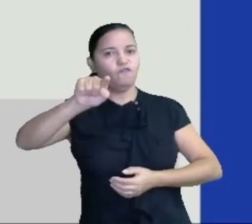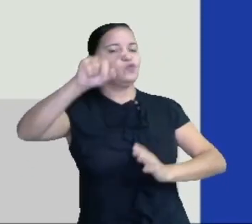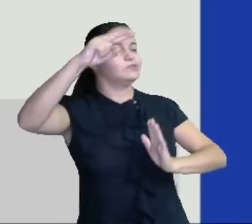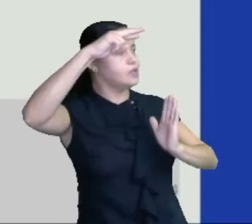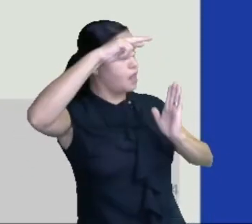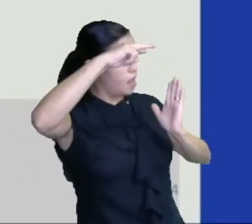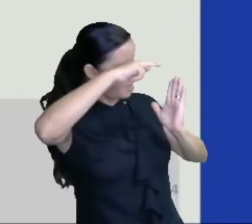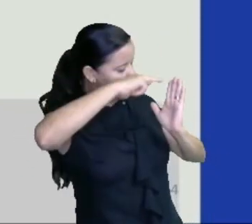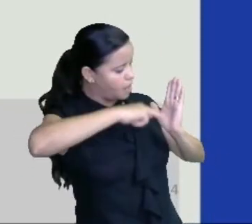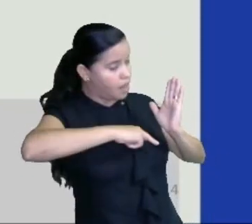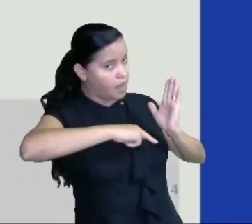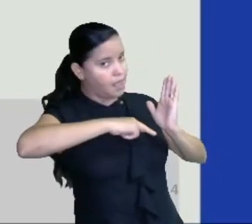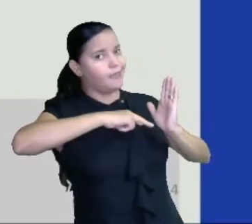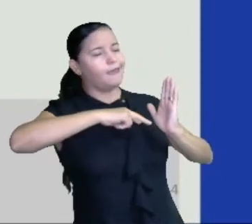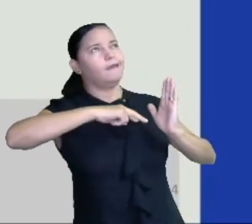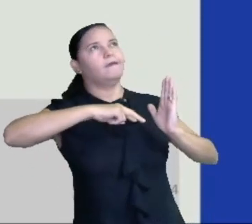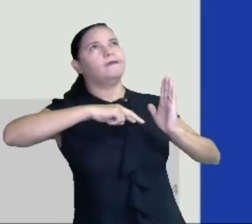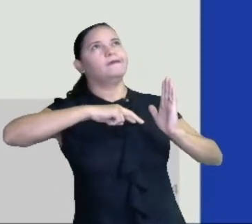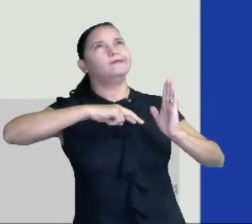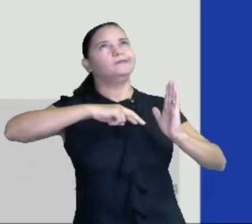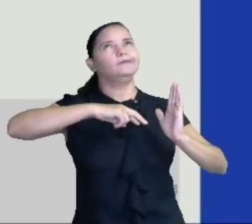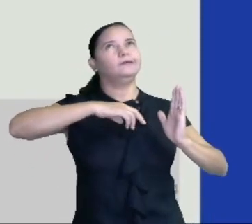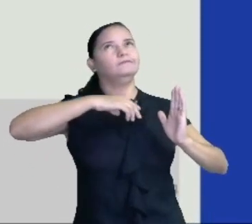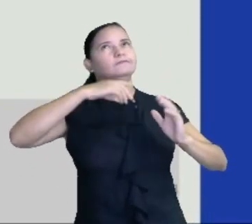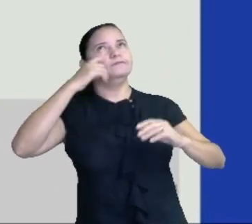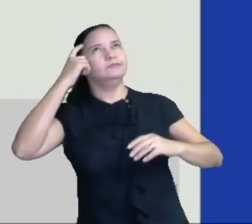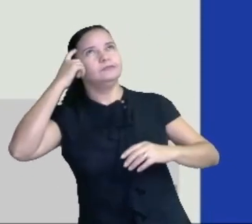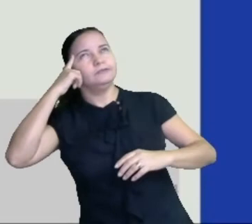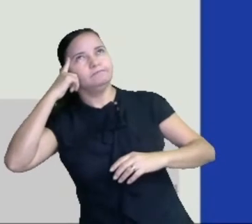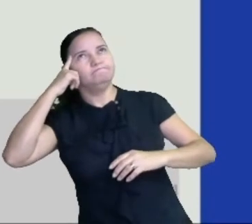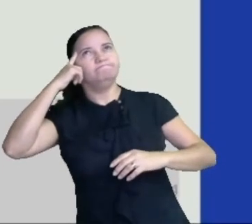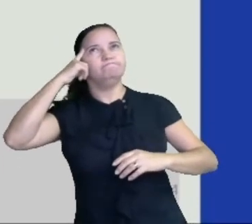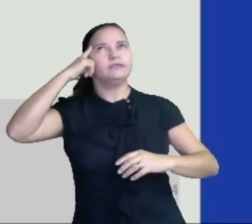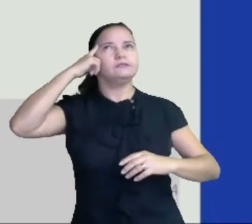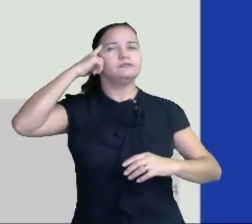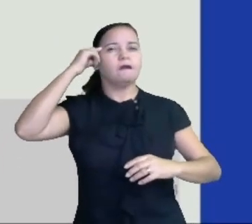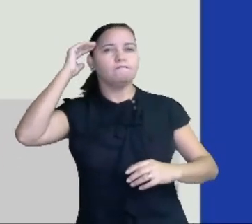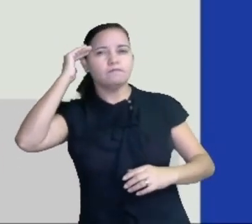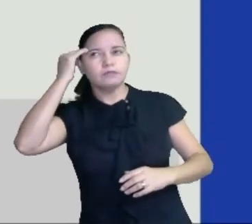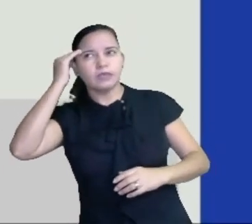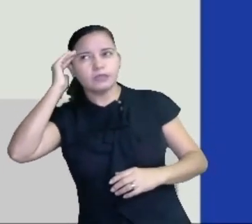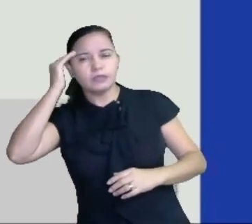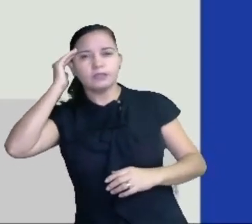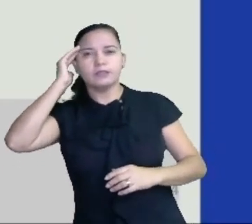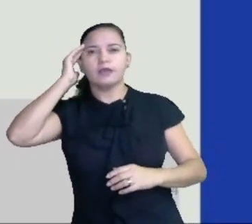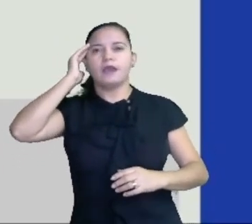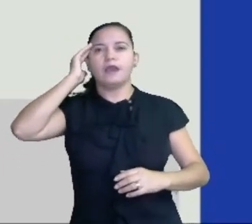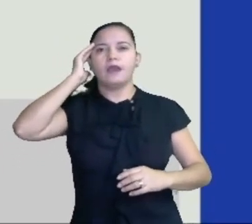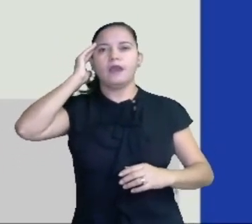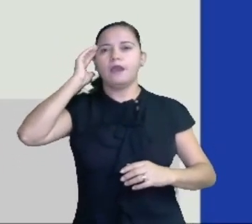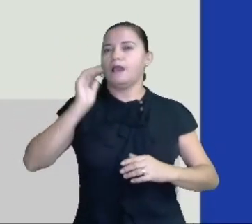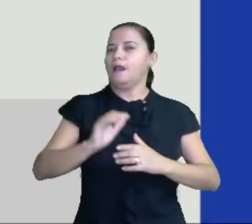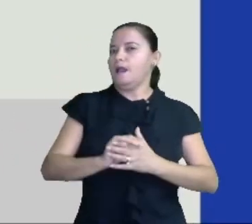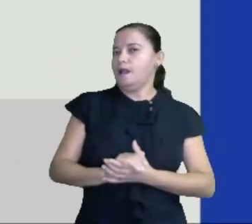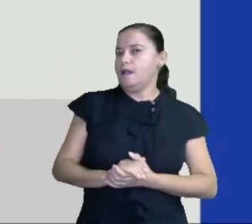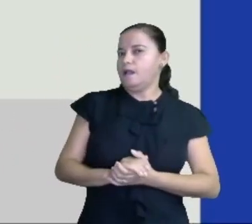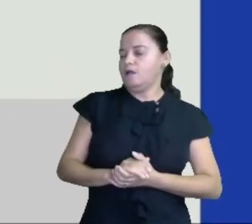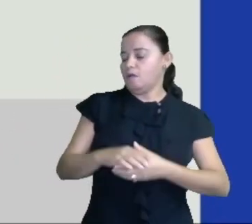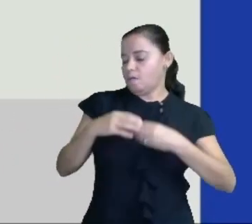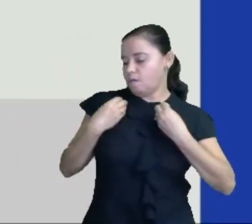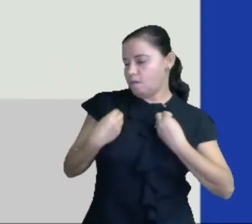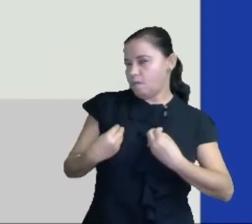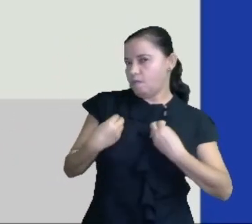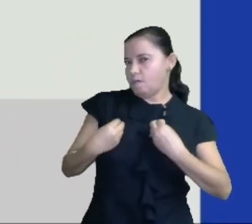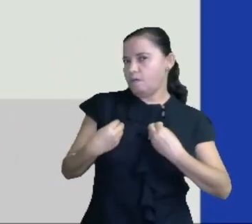leitura, tais informações só podem ser recuperadas por meio da inferenciação,